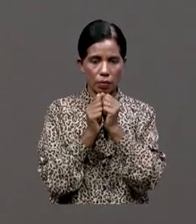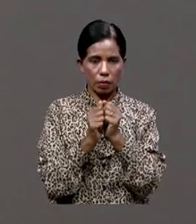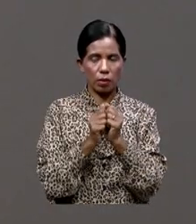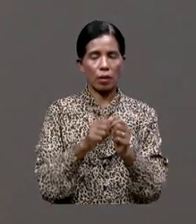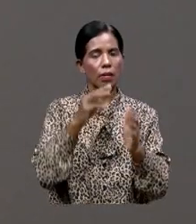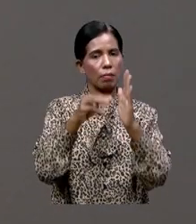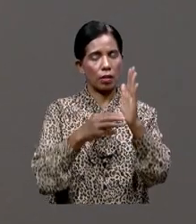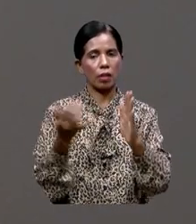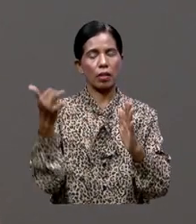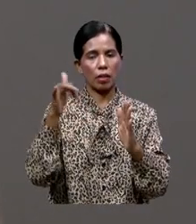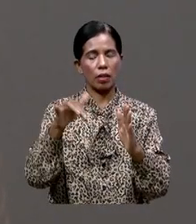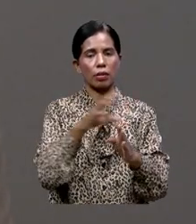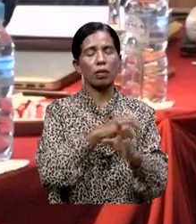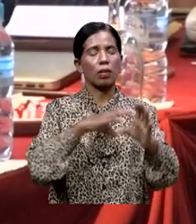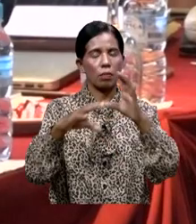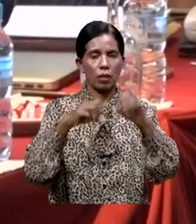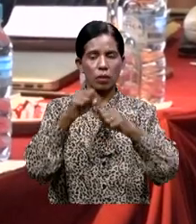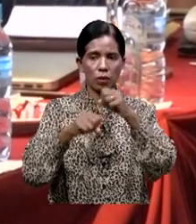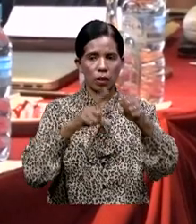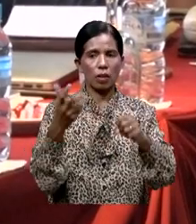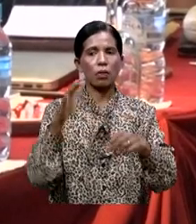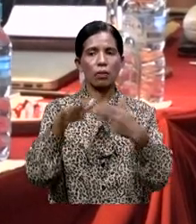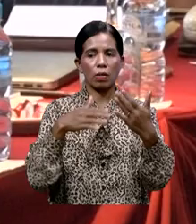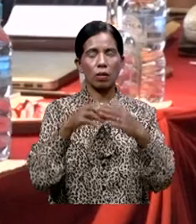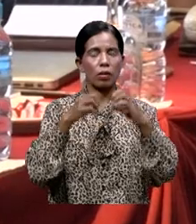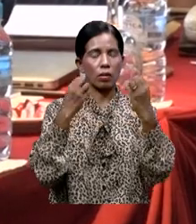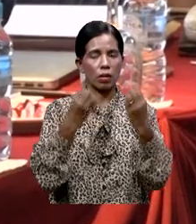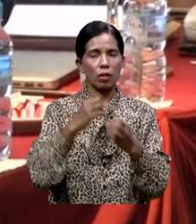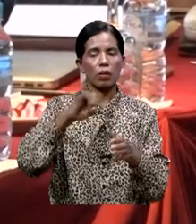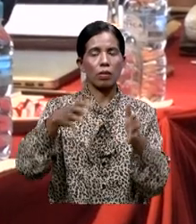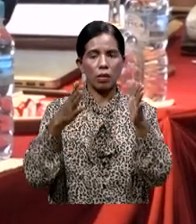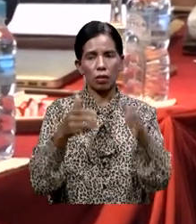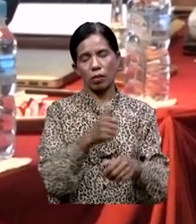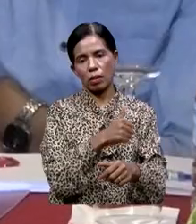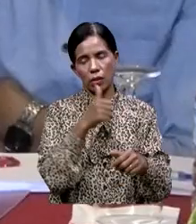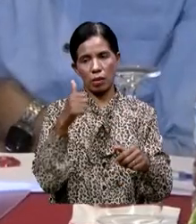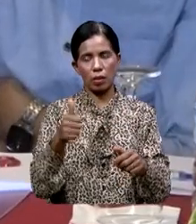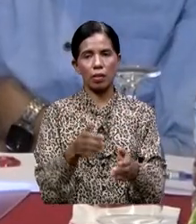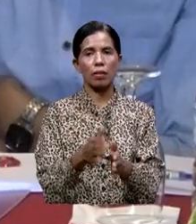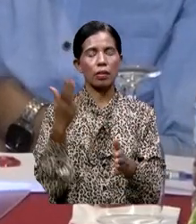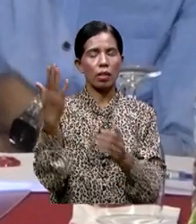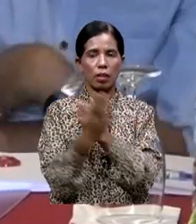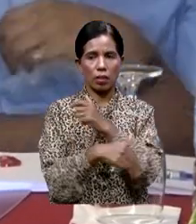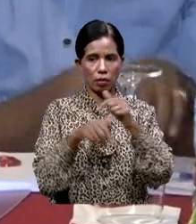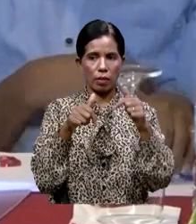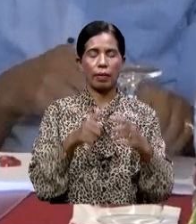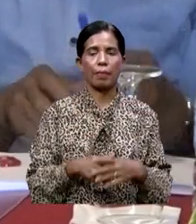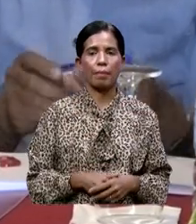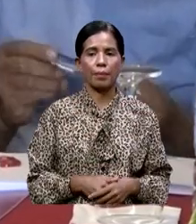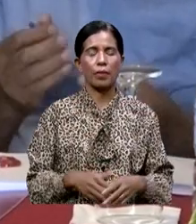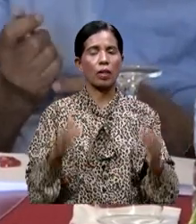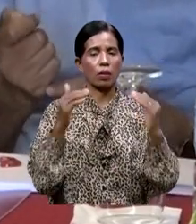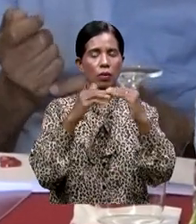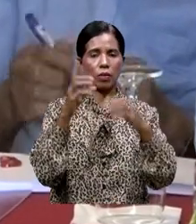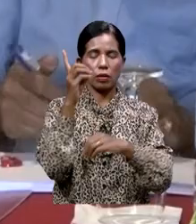Média na Insira, órgão Comunicação Social Sira, Organização Jornalista Sira, no Seloctan, nebe existe e arelaran. Encontro hoje,